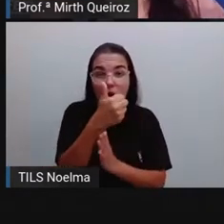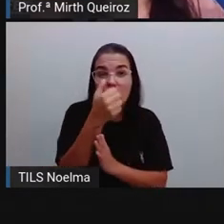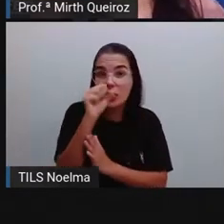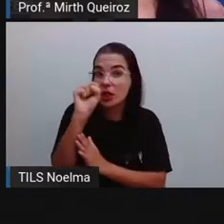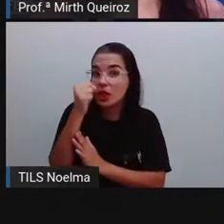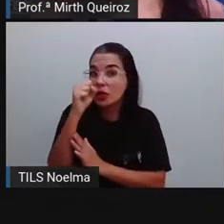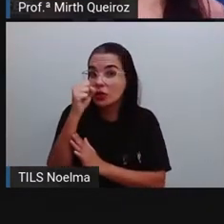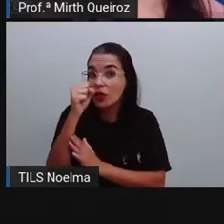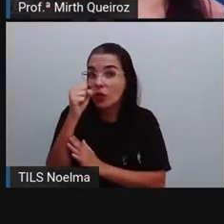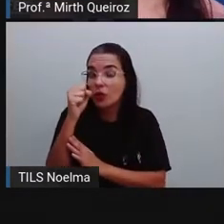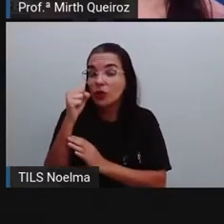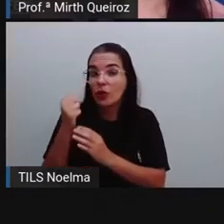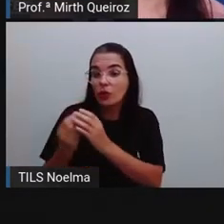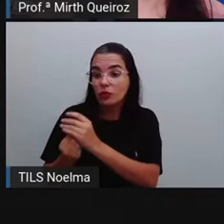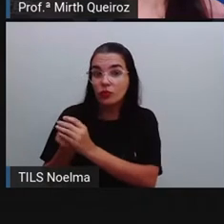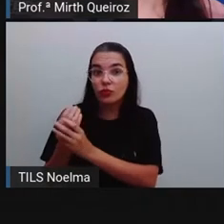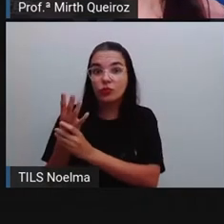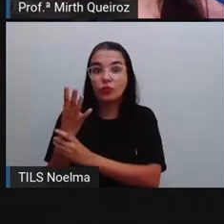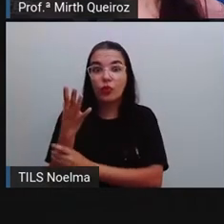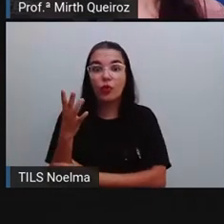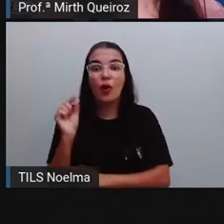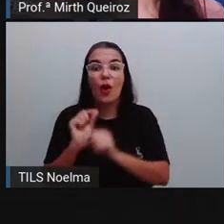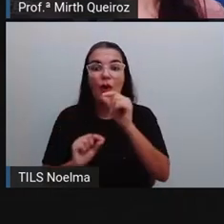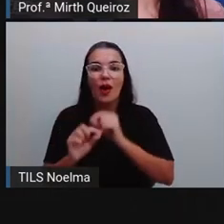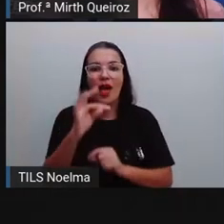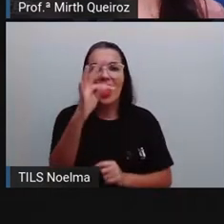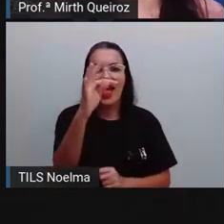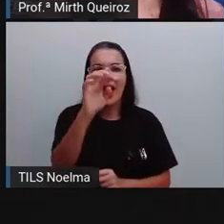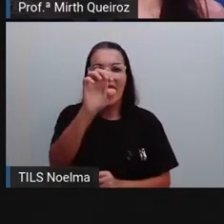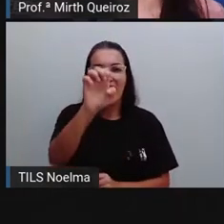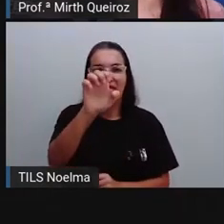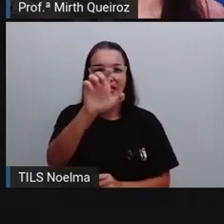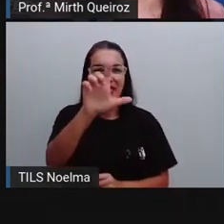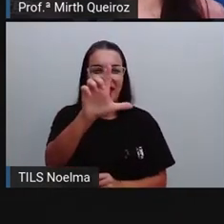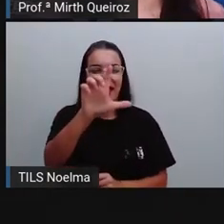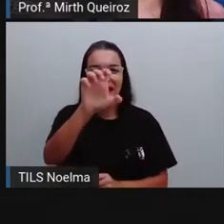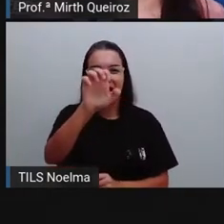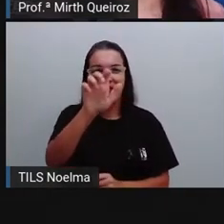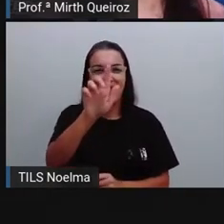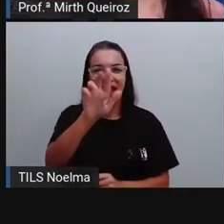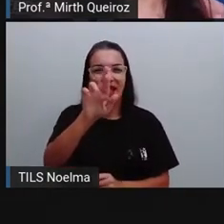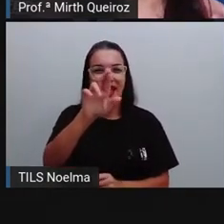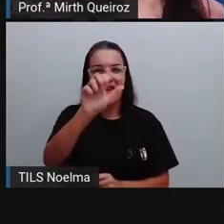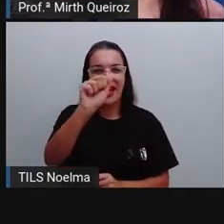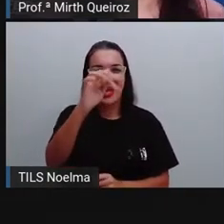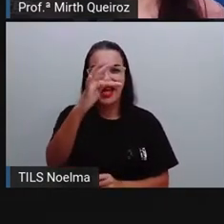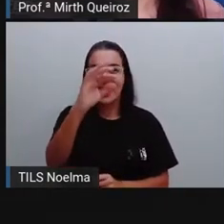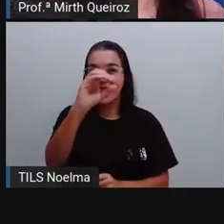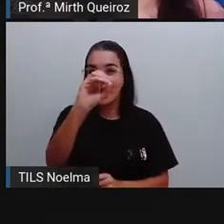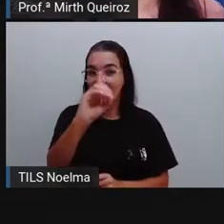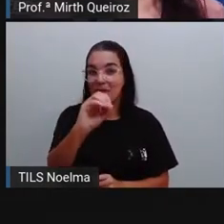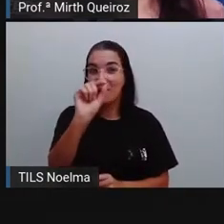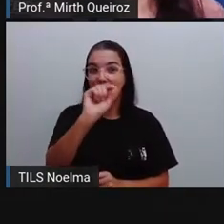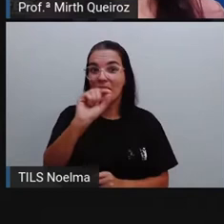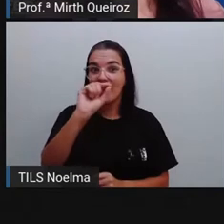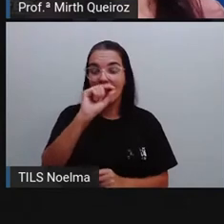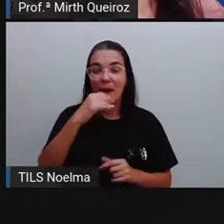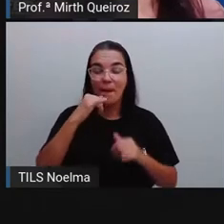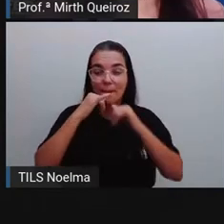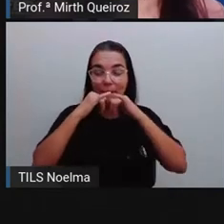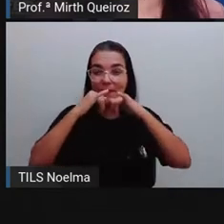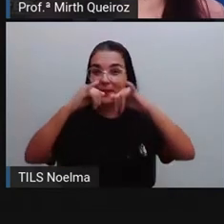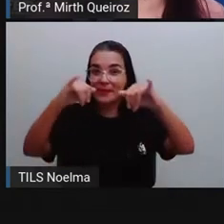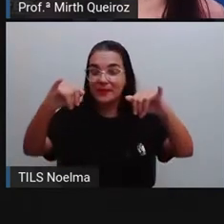surge o telégrafo, né? Que podia, neste caso, passar mensagens com maior rapidez